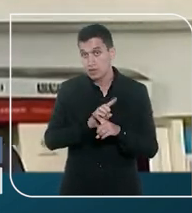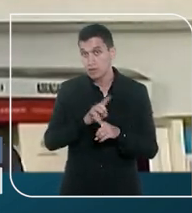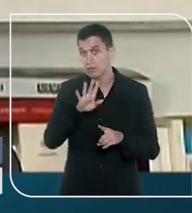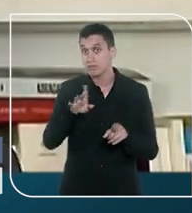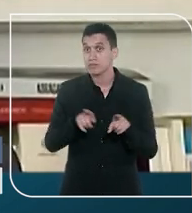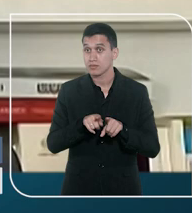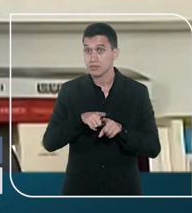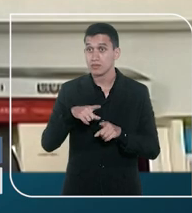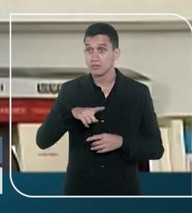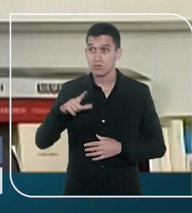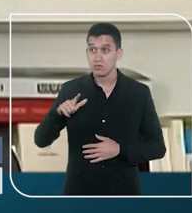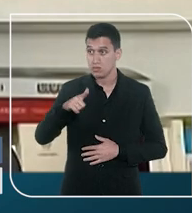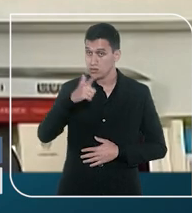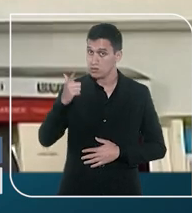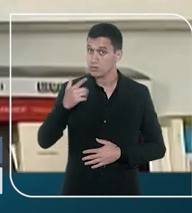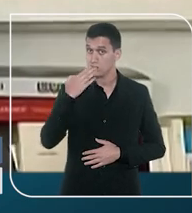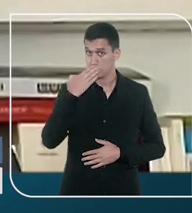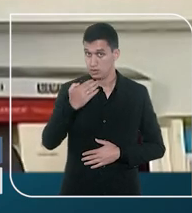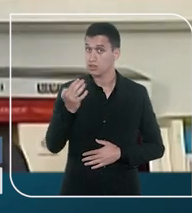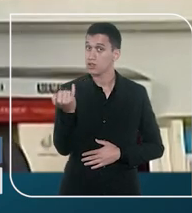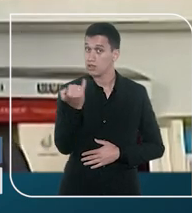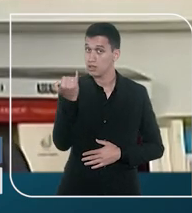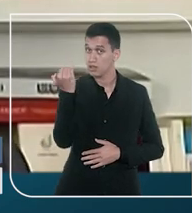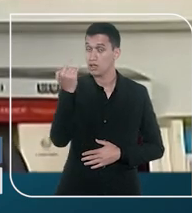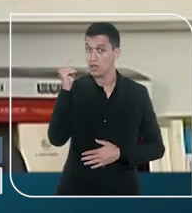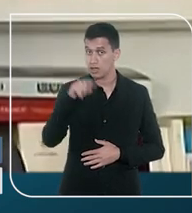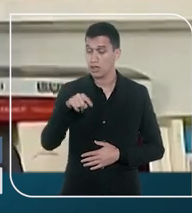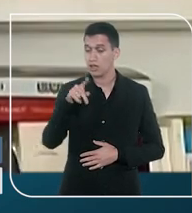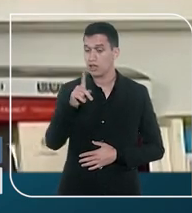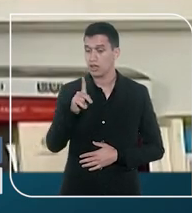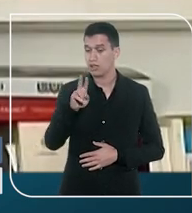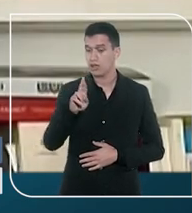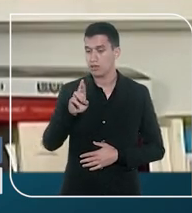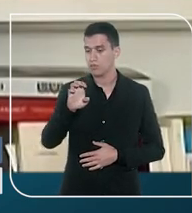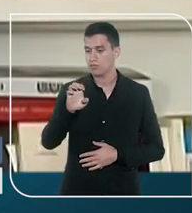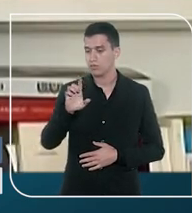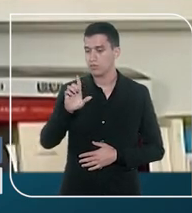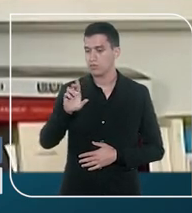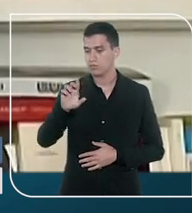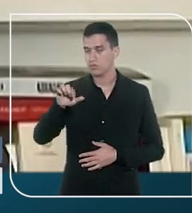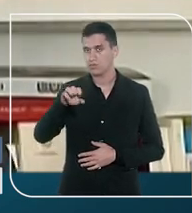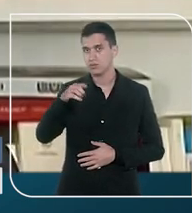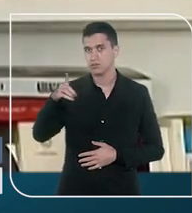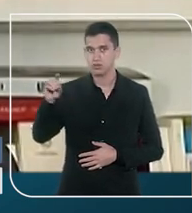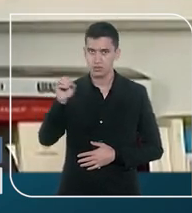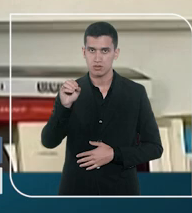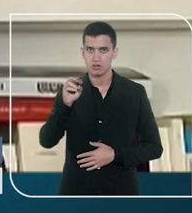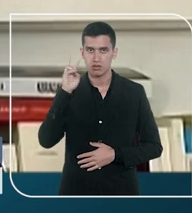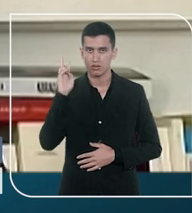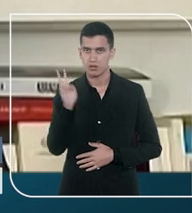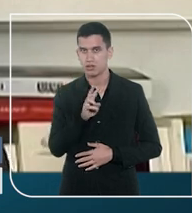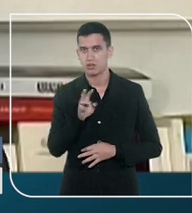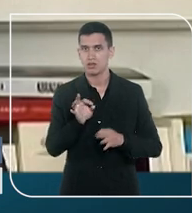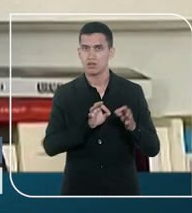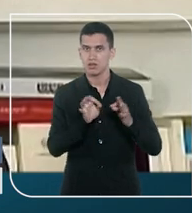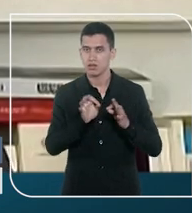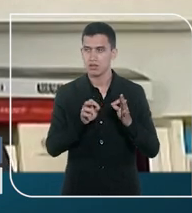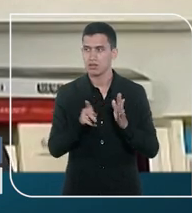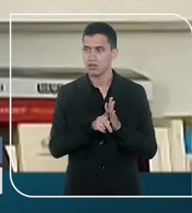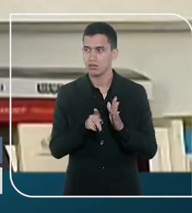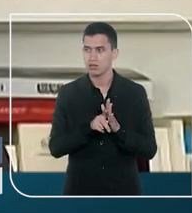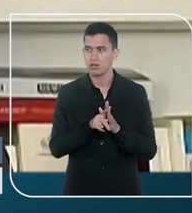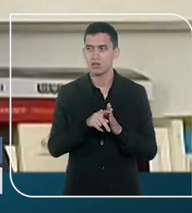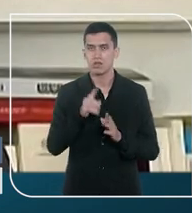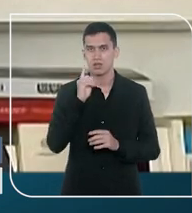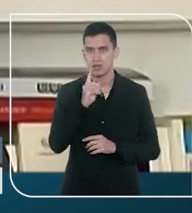pena nós destacarmos aqui, que é a chamada preclusão consumativa, né? Quando a gente fala de preclusão, a gente pensa muito também